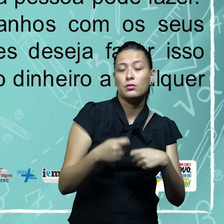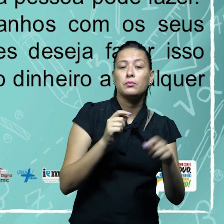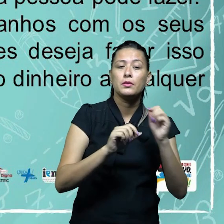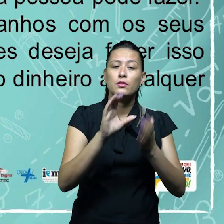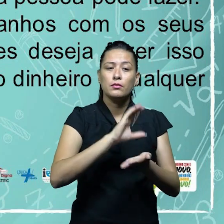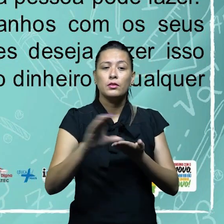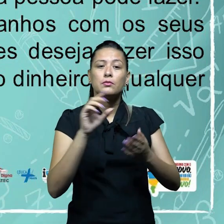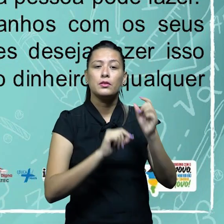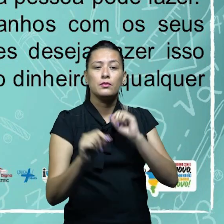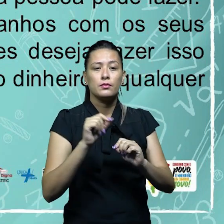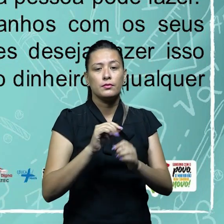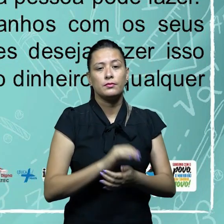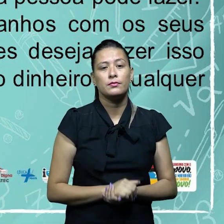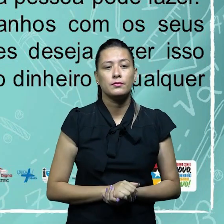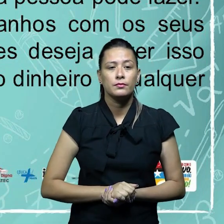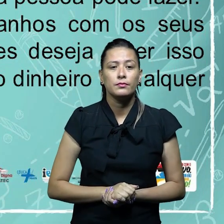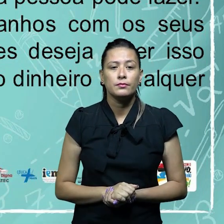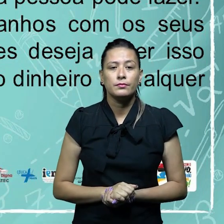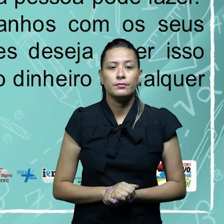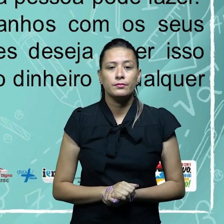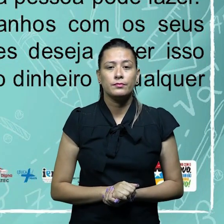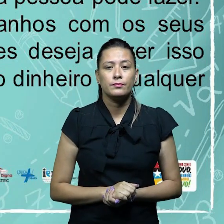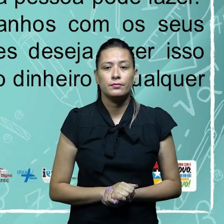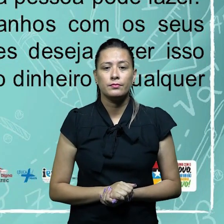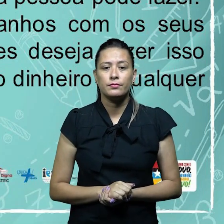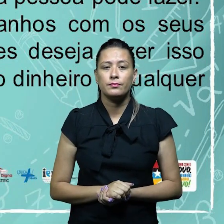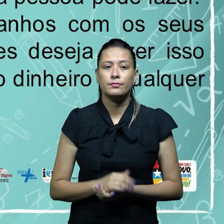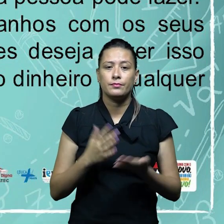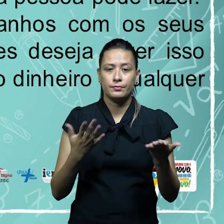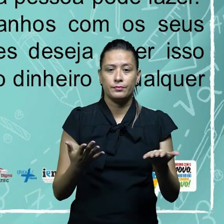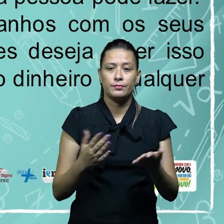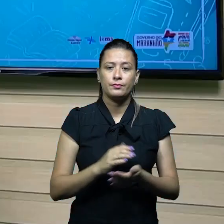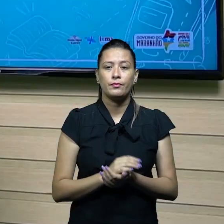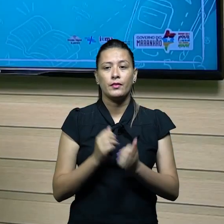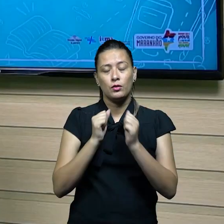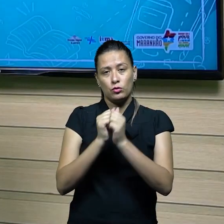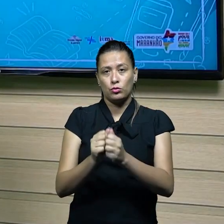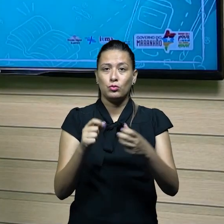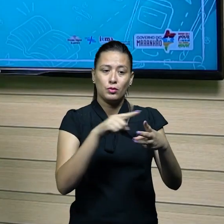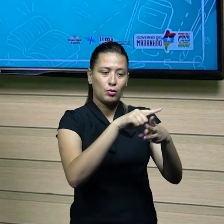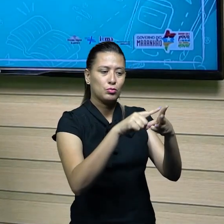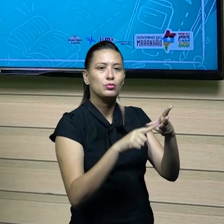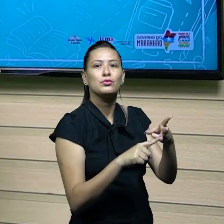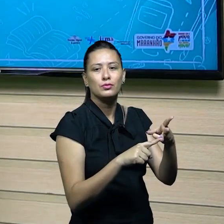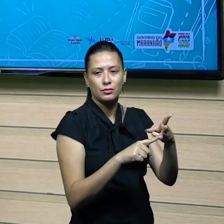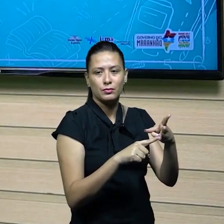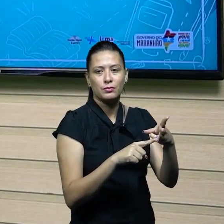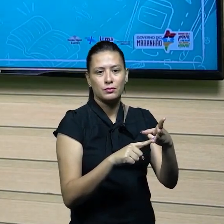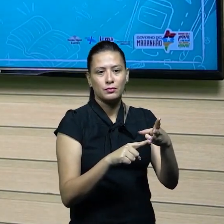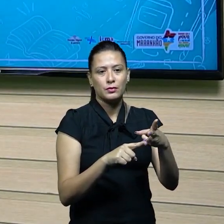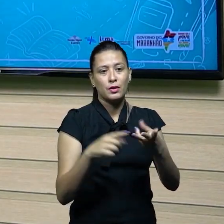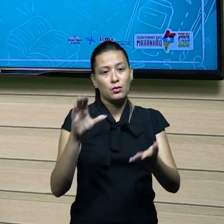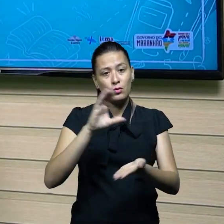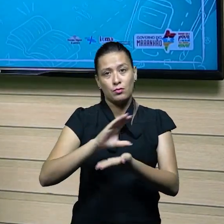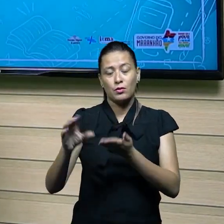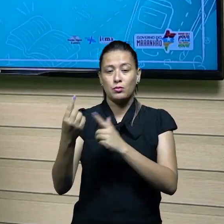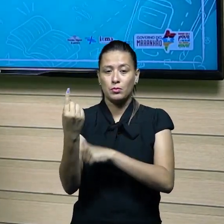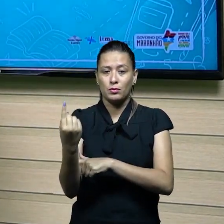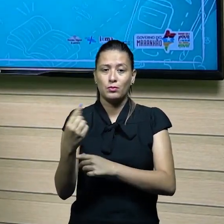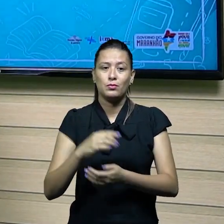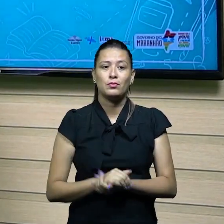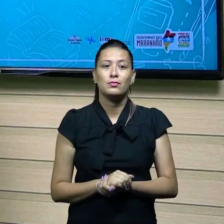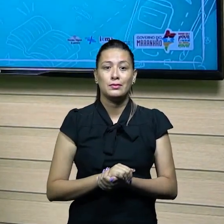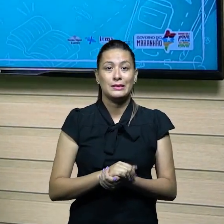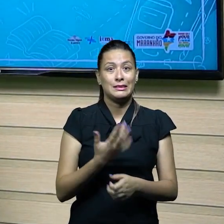três elementos em uma única aplicação é uma tarefa quase que impossível. Ou seja, é muito difícil eu juntar o risco,